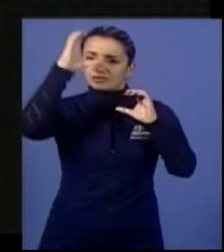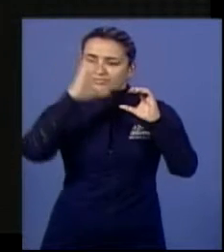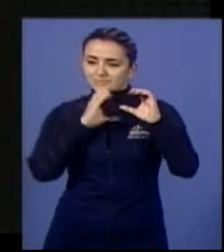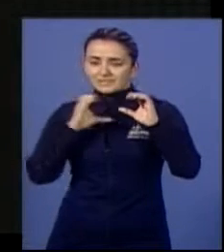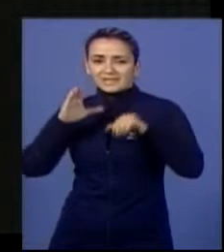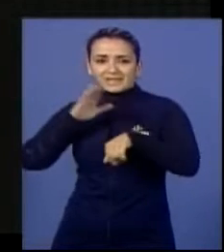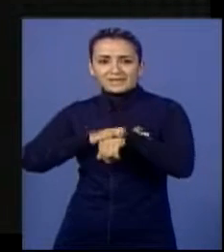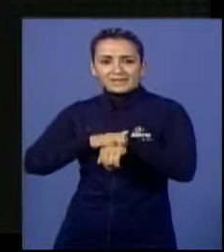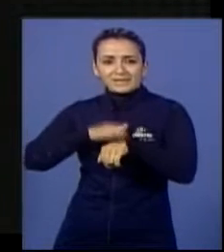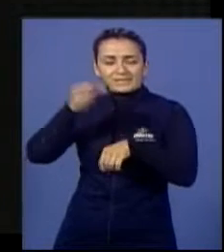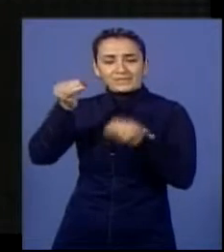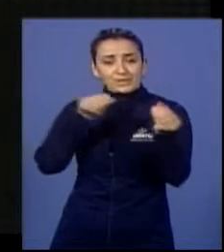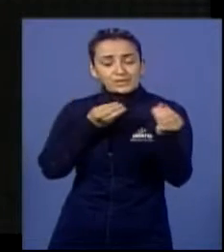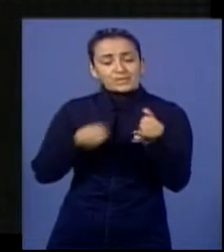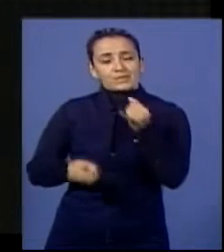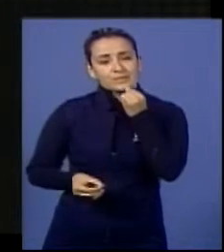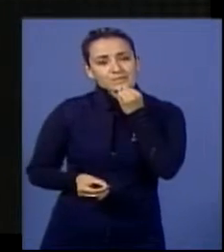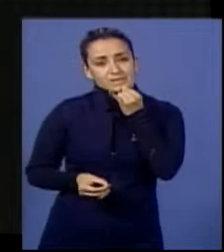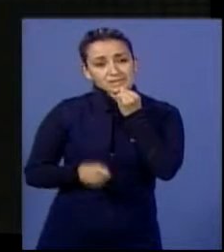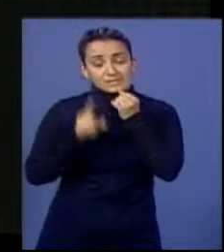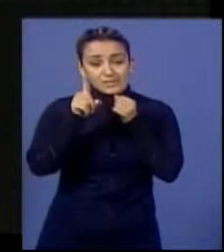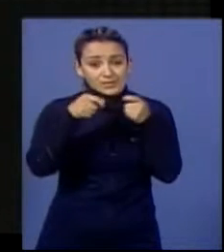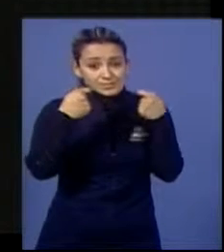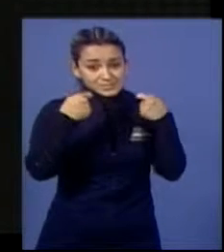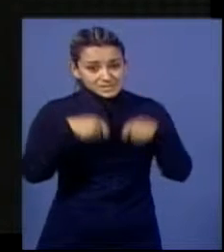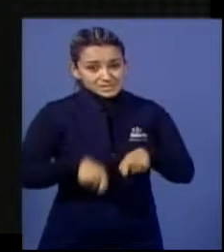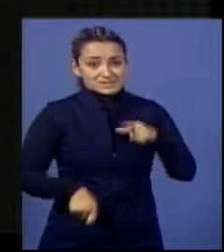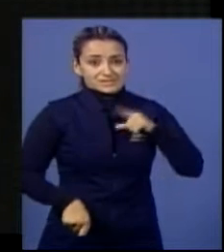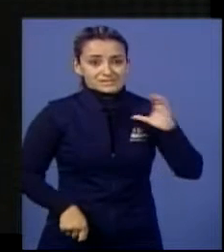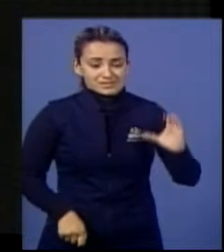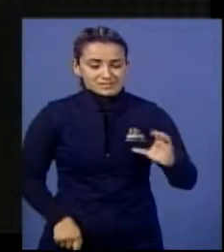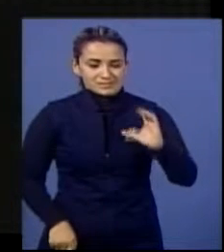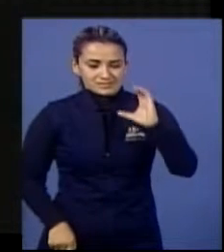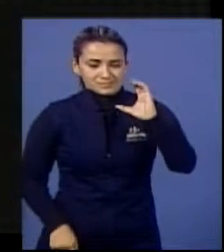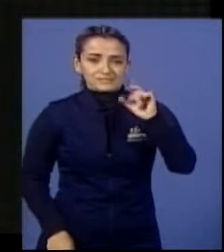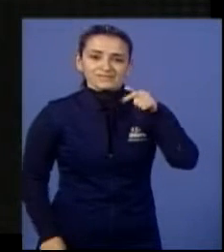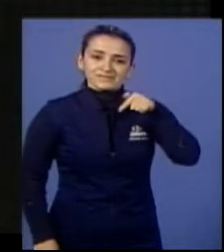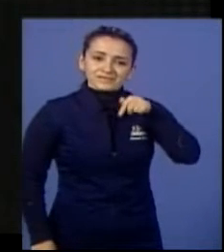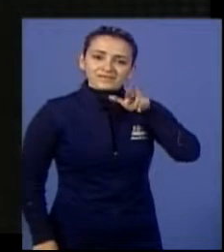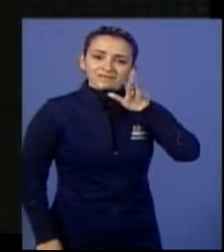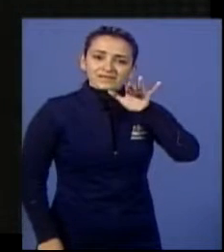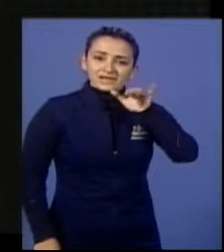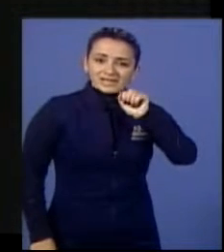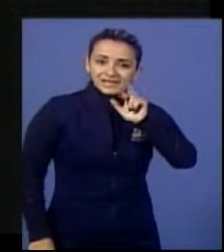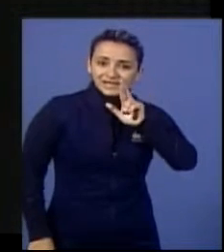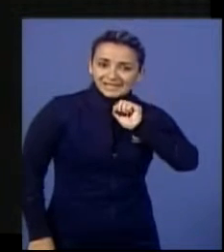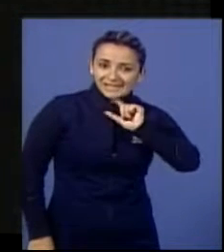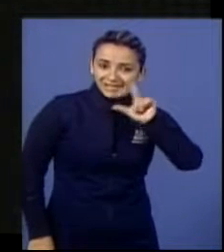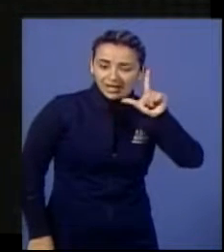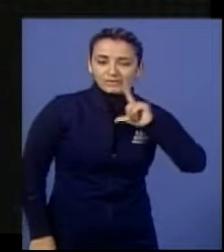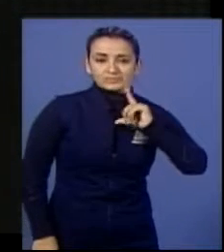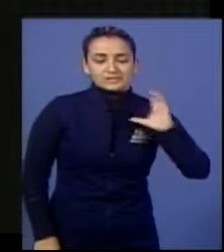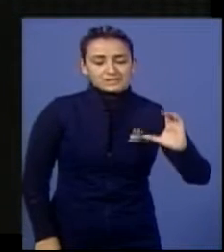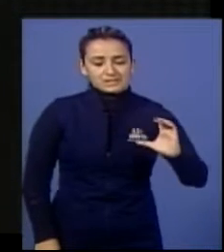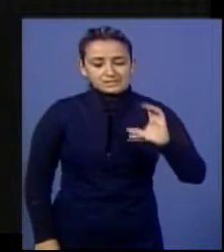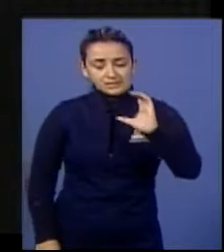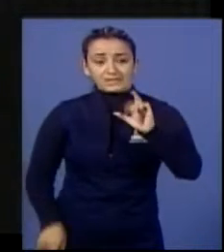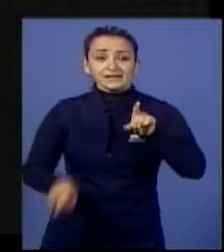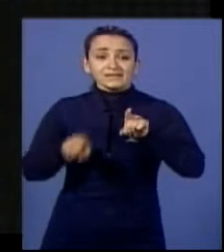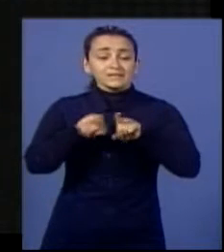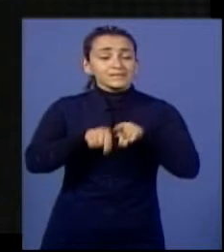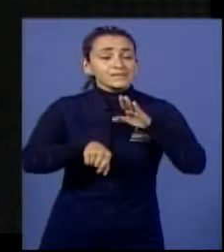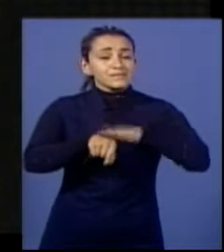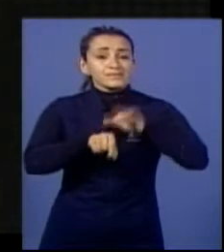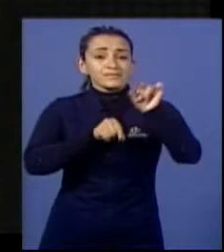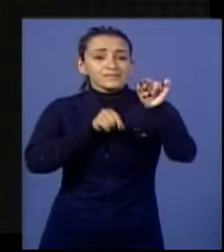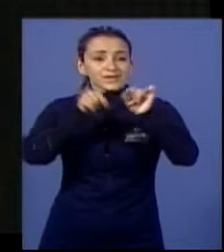mais de duas pontas de carbono. Ele quer que a molécula seja quiral, ou seja, tenha o carbono quiral, como eu falei aqui, que ela apresente essas outras